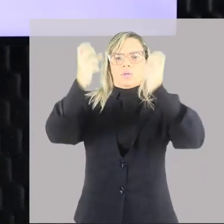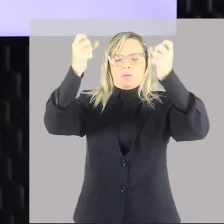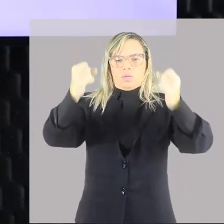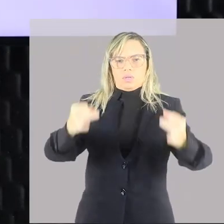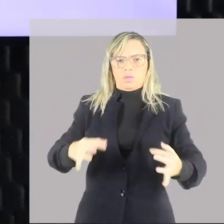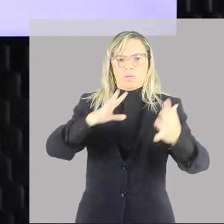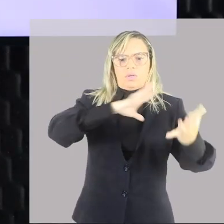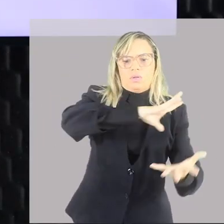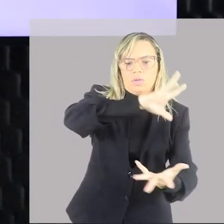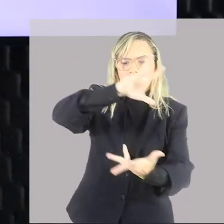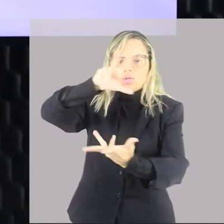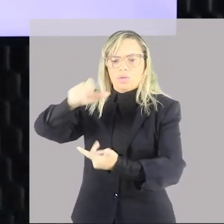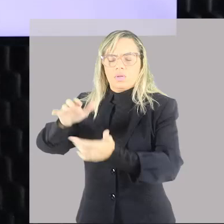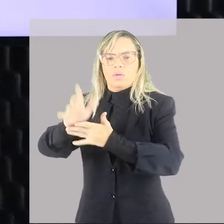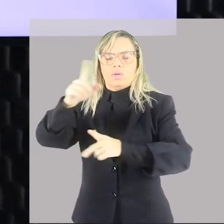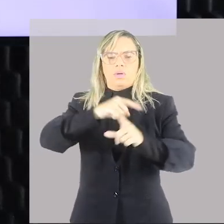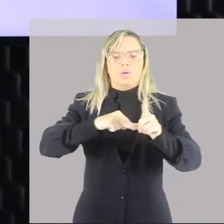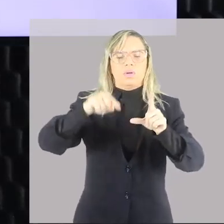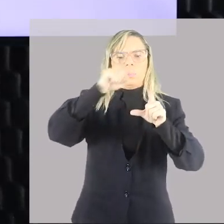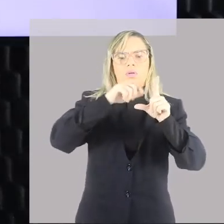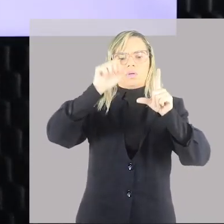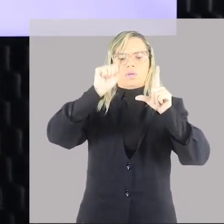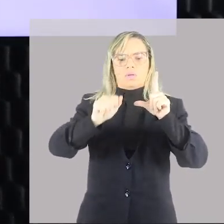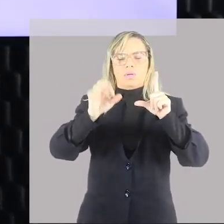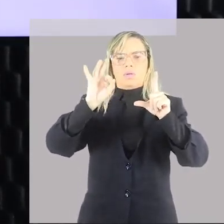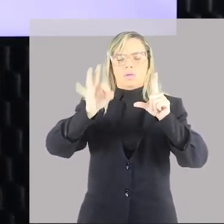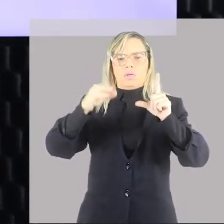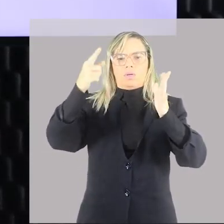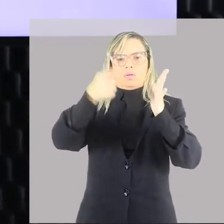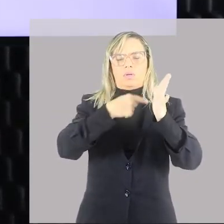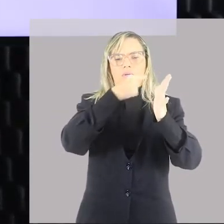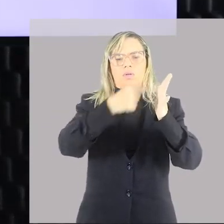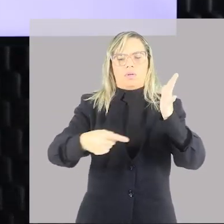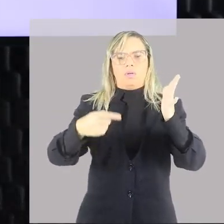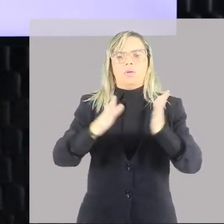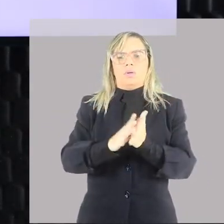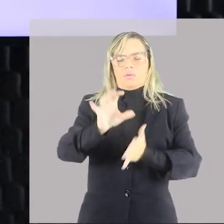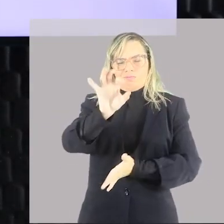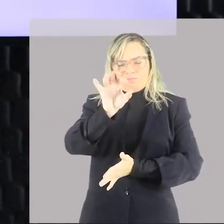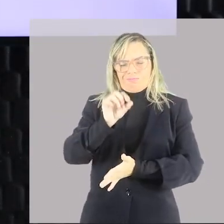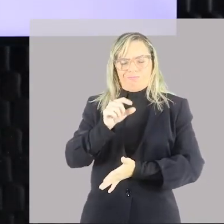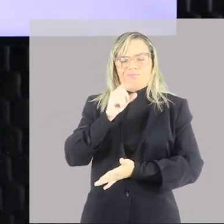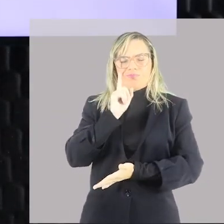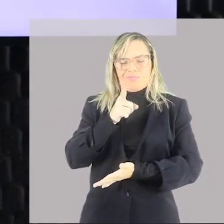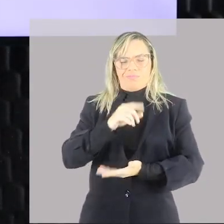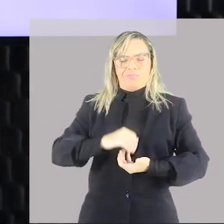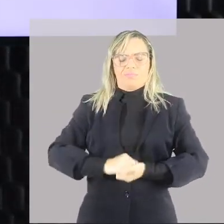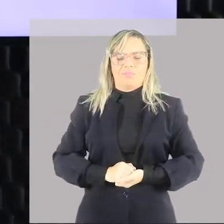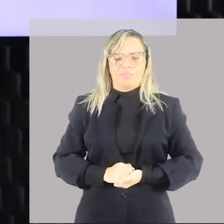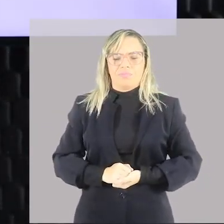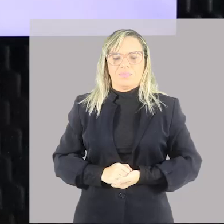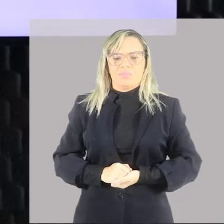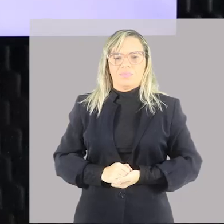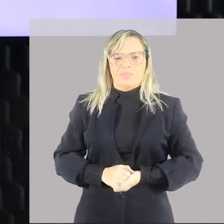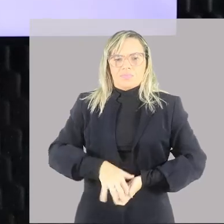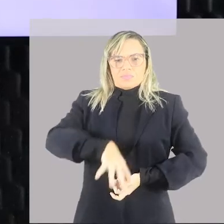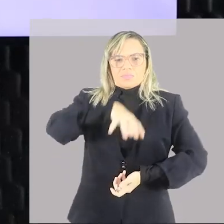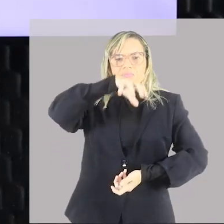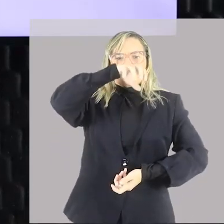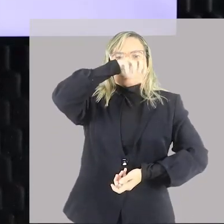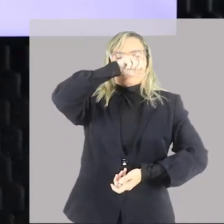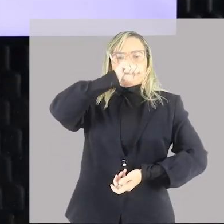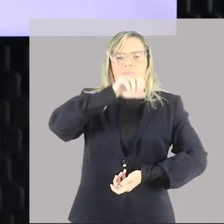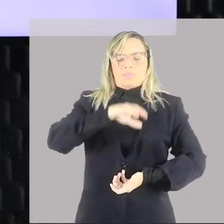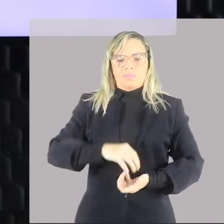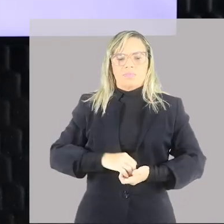A letra A nessa terceira questão é a nossa resposta. Marque para você a letra A aí. Marcou? Beleza? Respira fundo